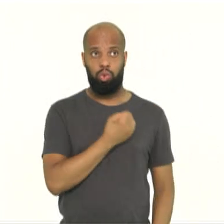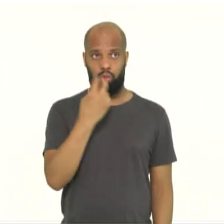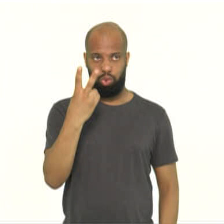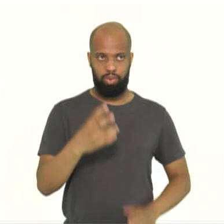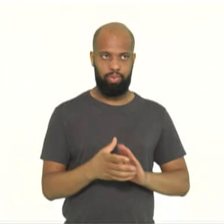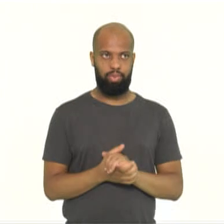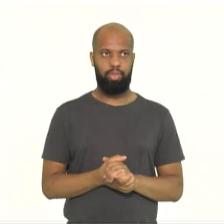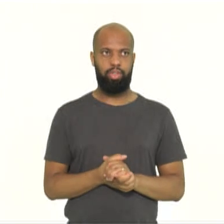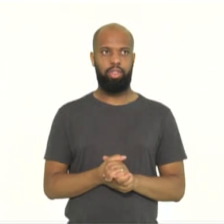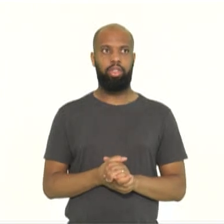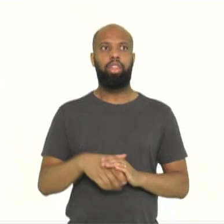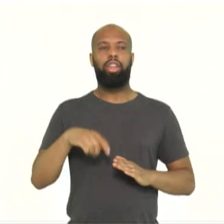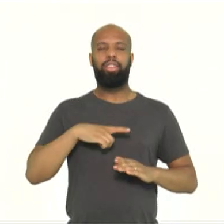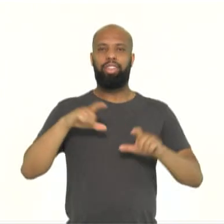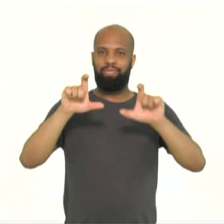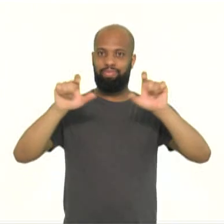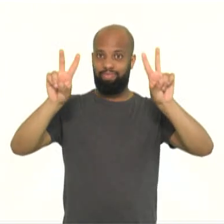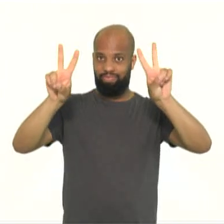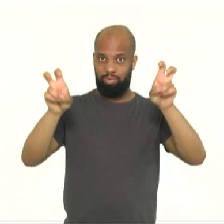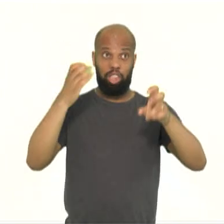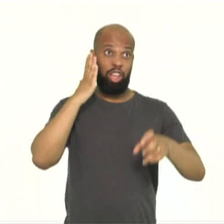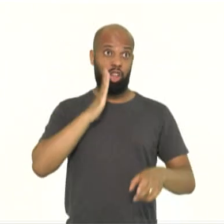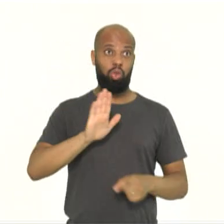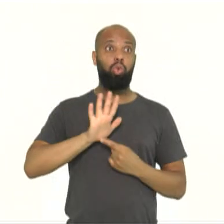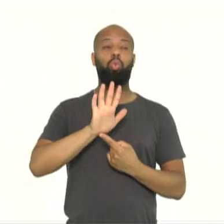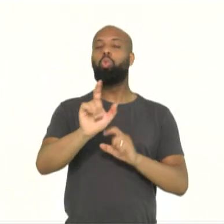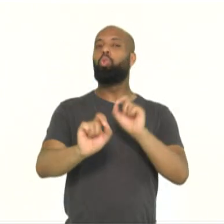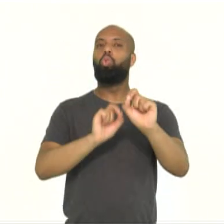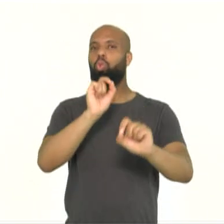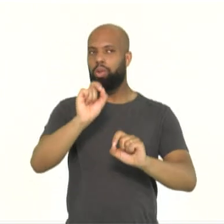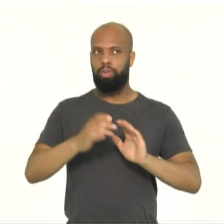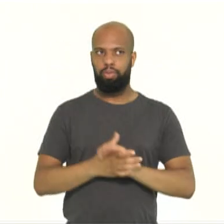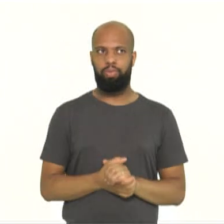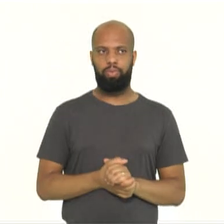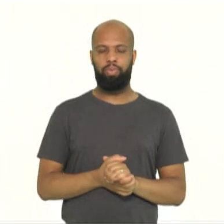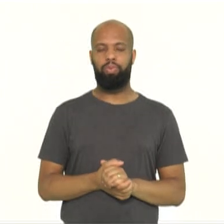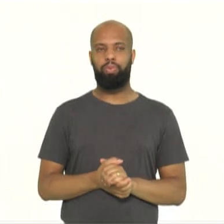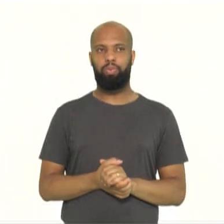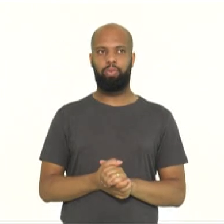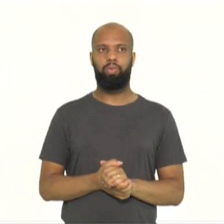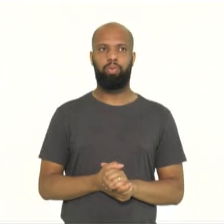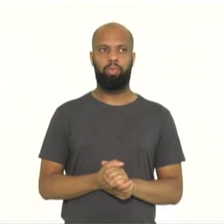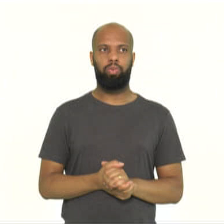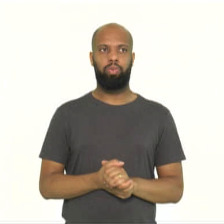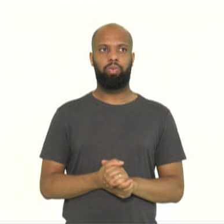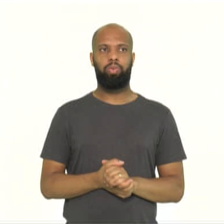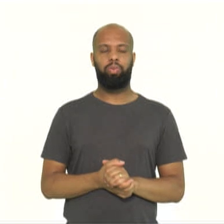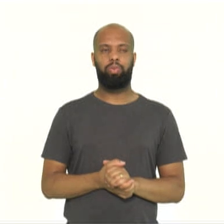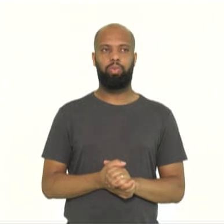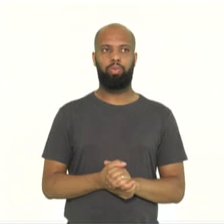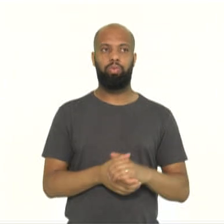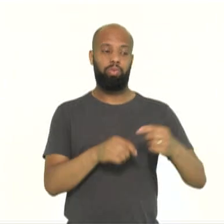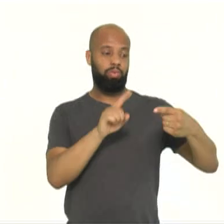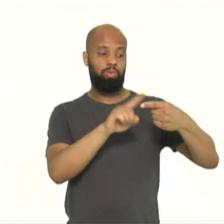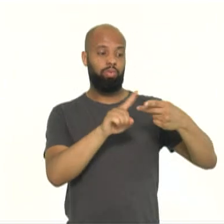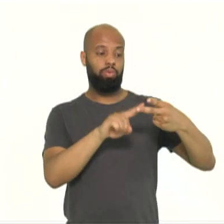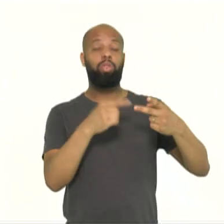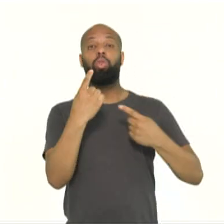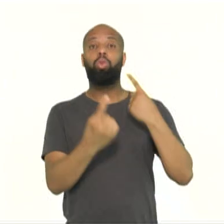estou vivendo indica que a ação está em desenvolvimento ou a ação